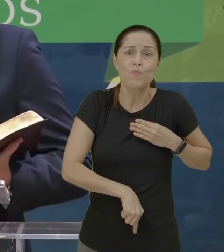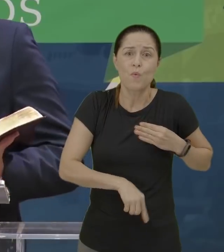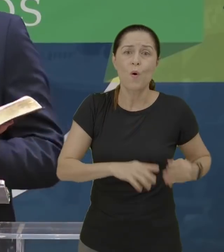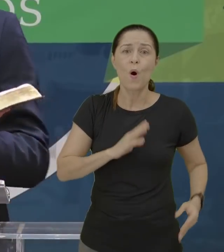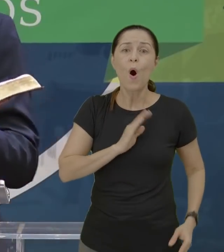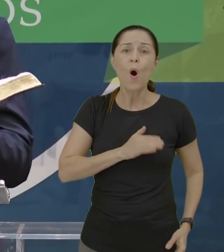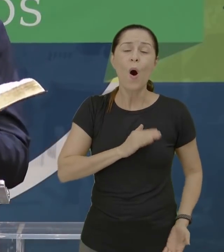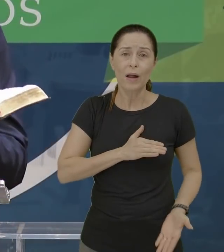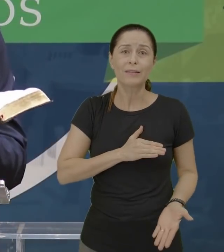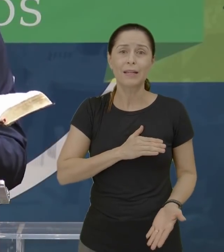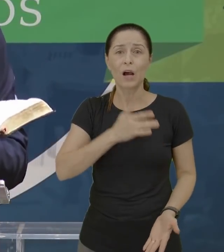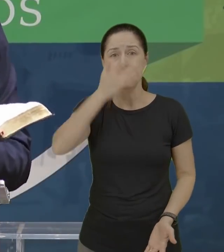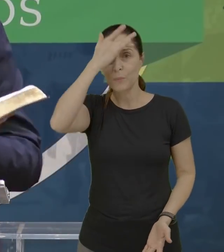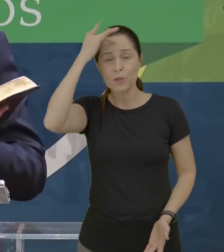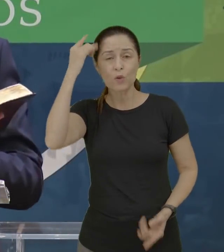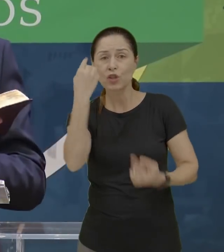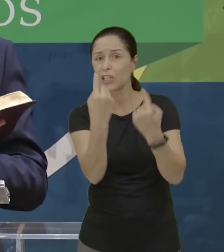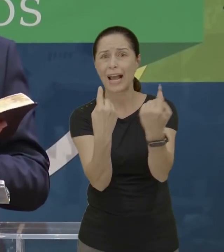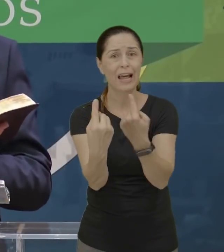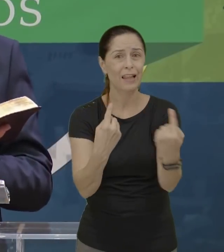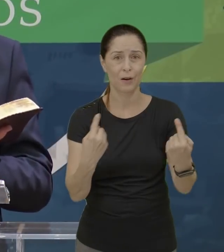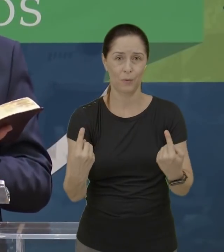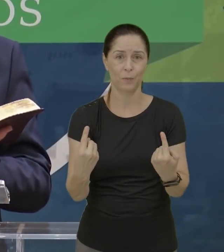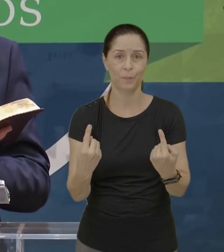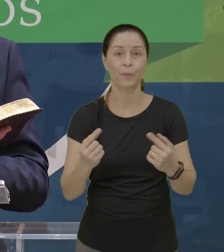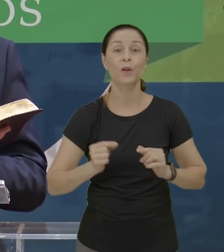qual é a evidência de que alguém está salvo?